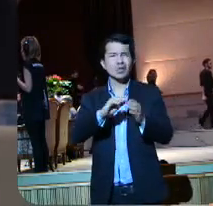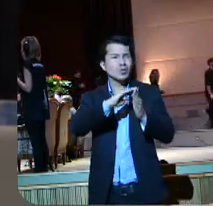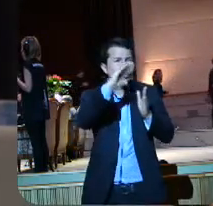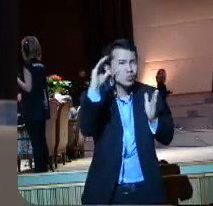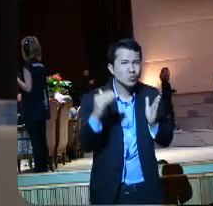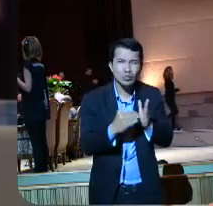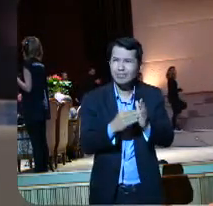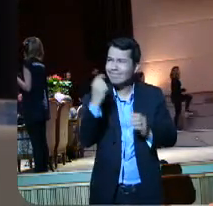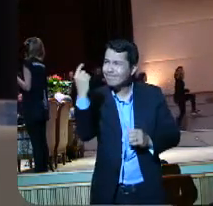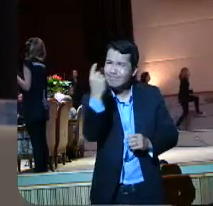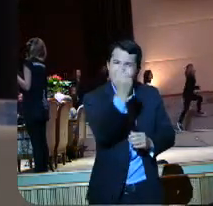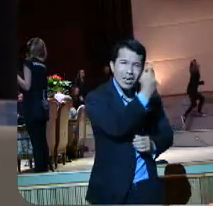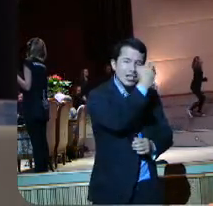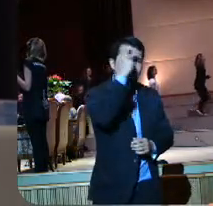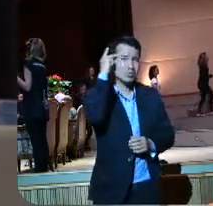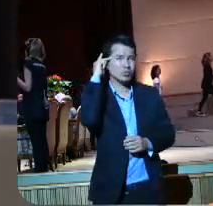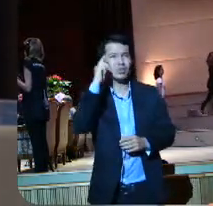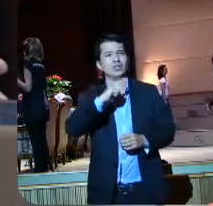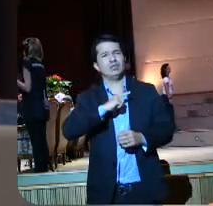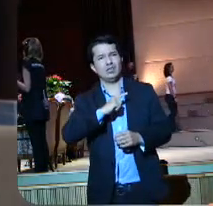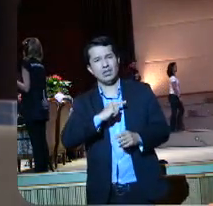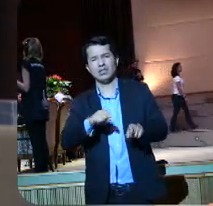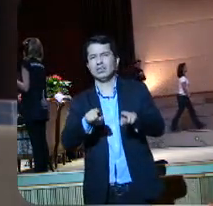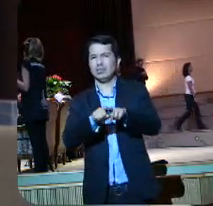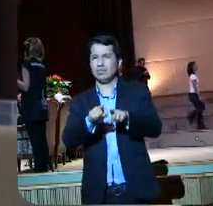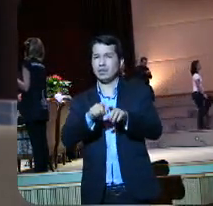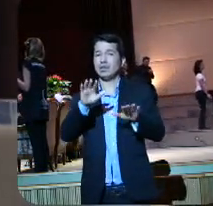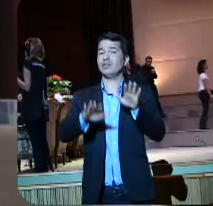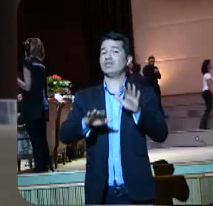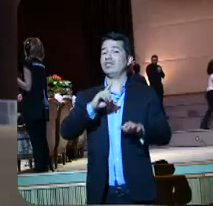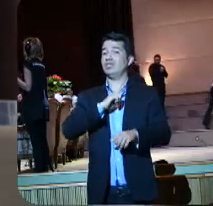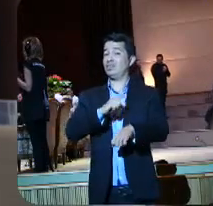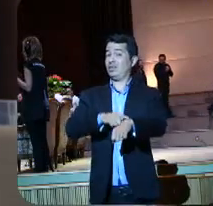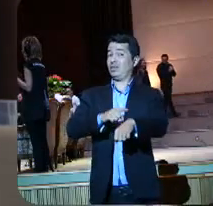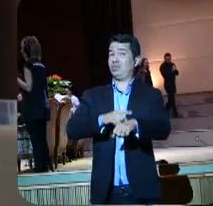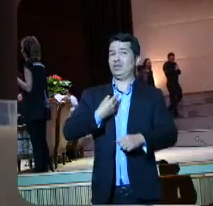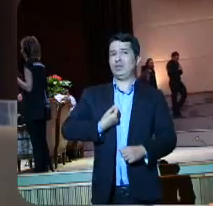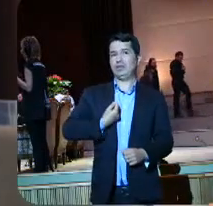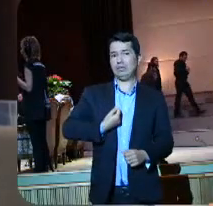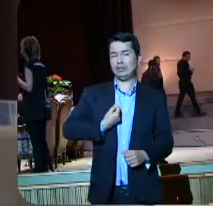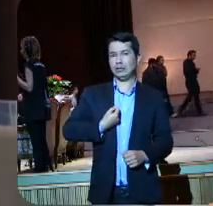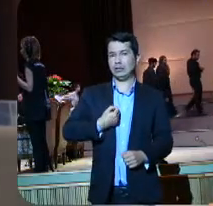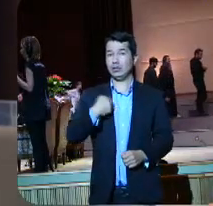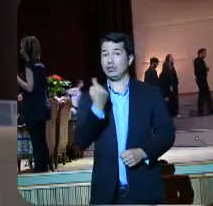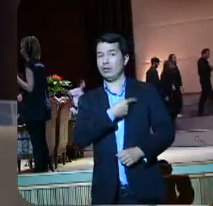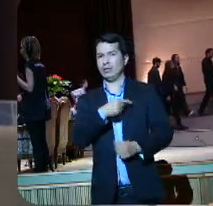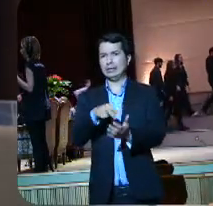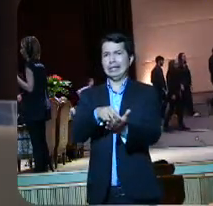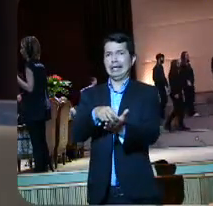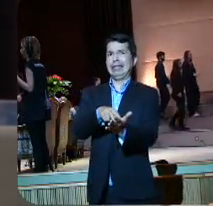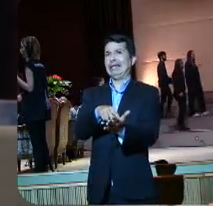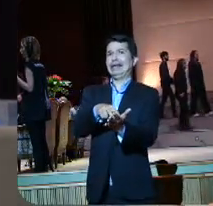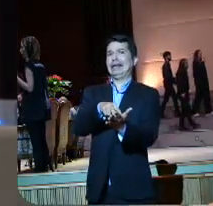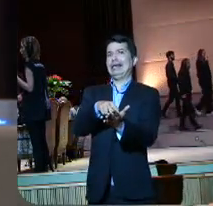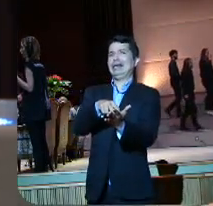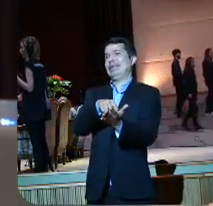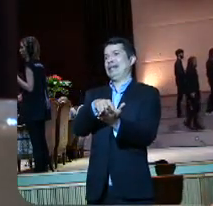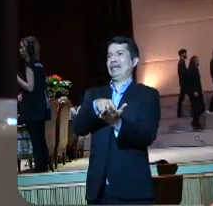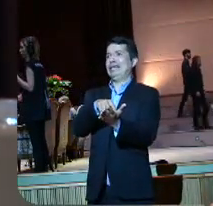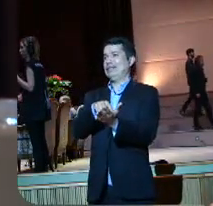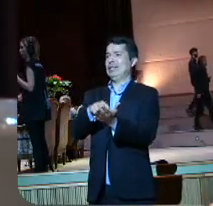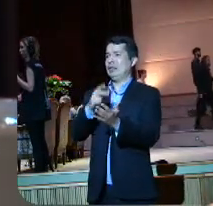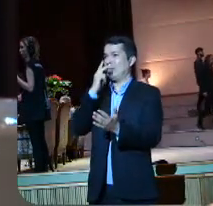todos nós enfrentamos às vezes momentos na nossa vida que abalam a nossa fé, que mexem com a